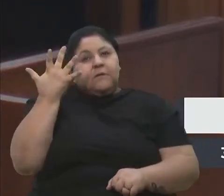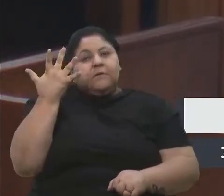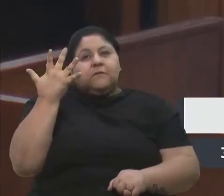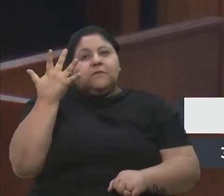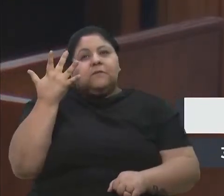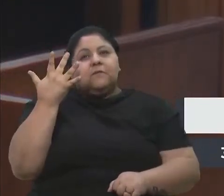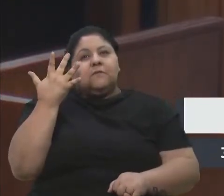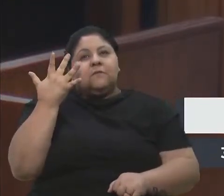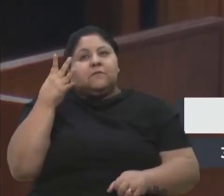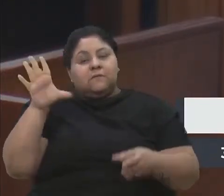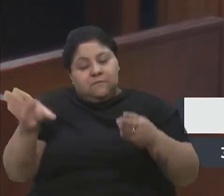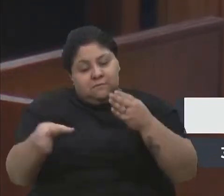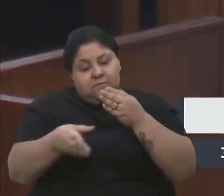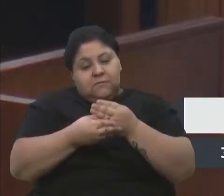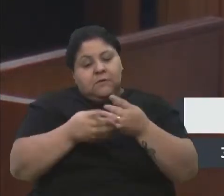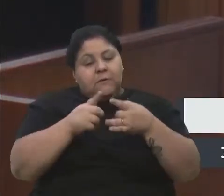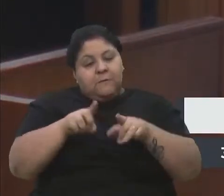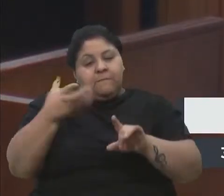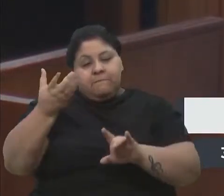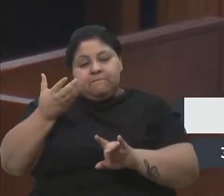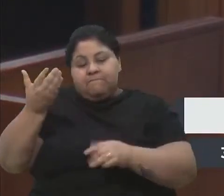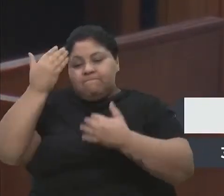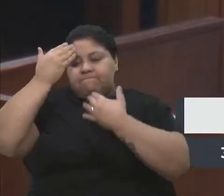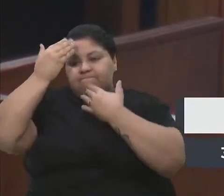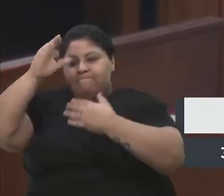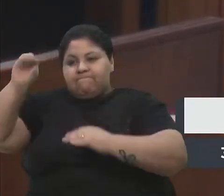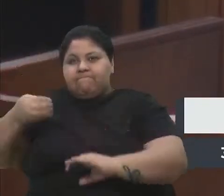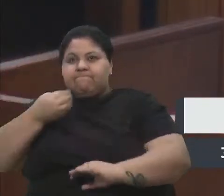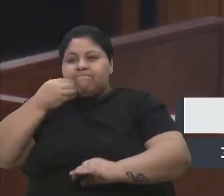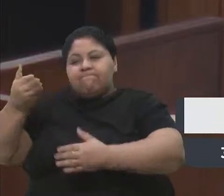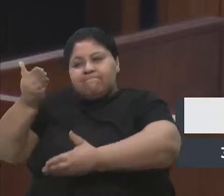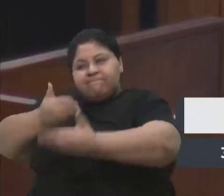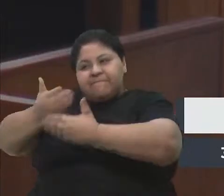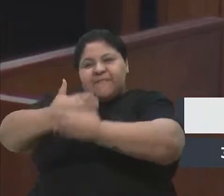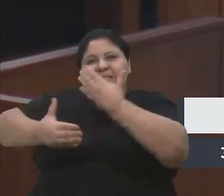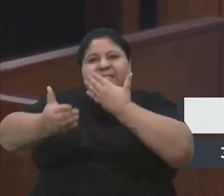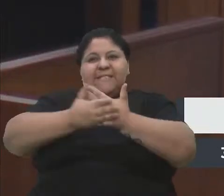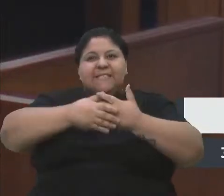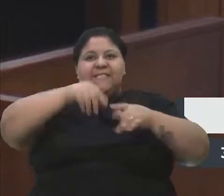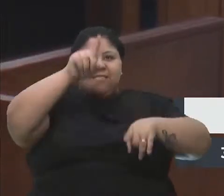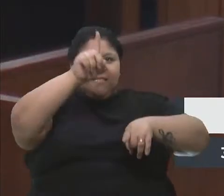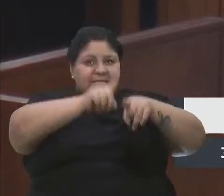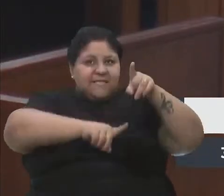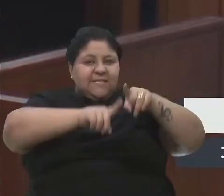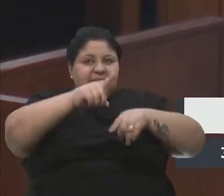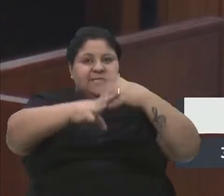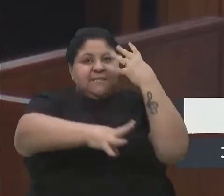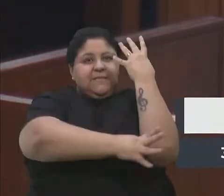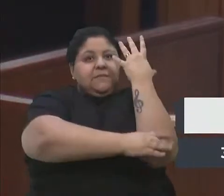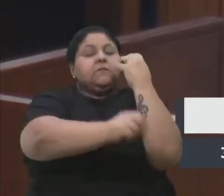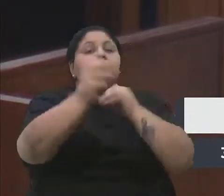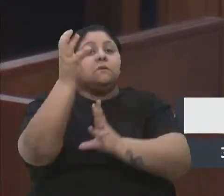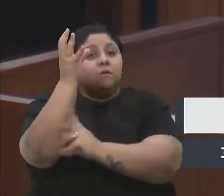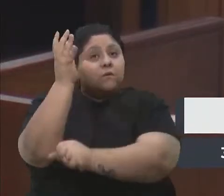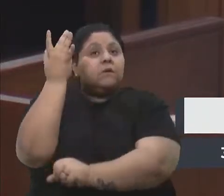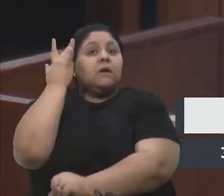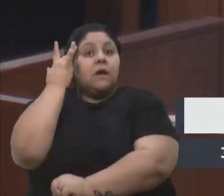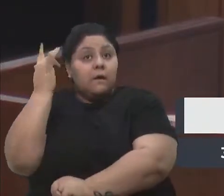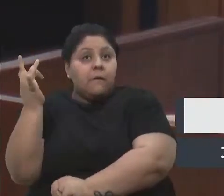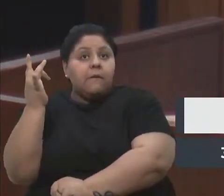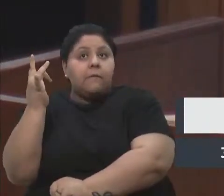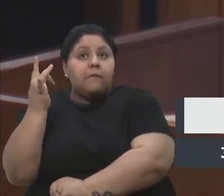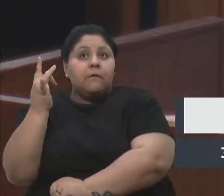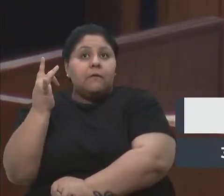a parte, mas eu quero agradecer por essa oportunidade e convidar todos para as atividades da Semana Farroupilha, inclusive amanhã, quando nós estaremos